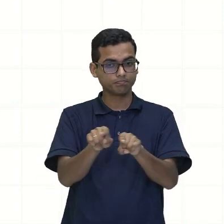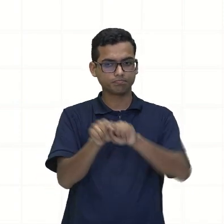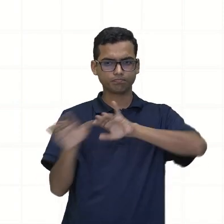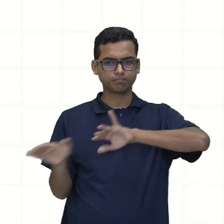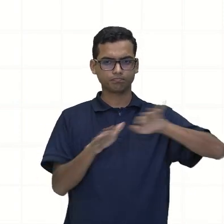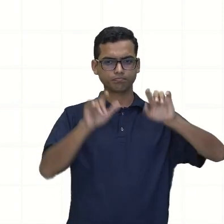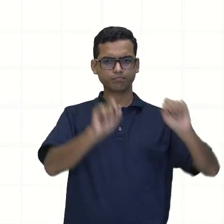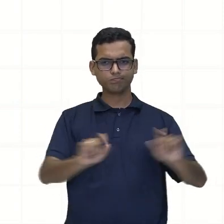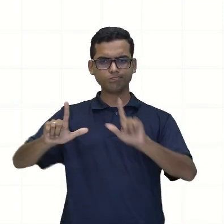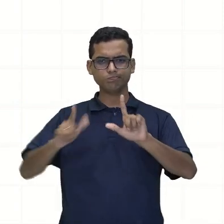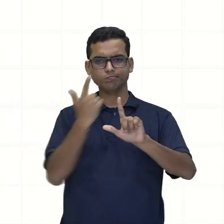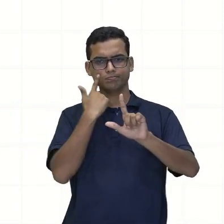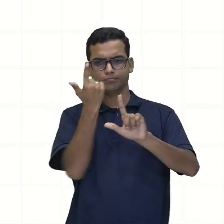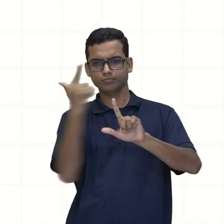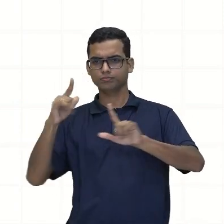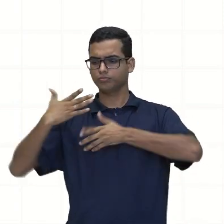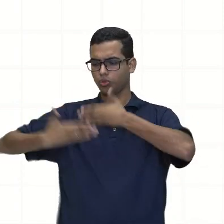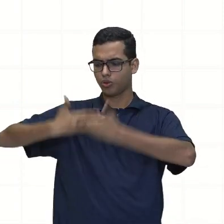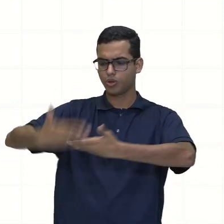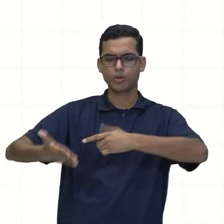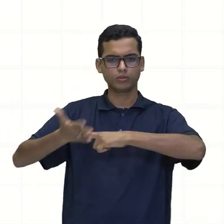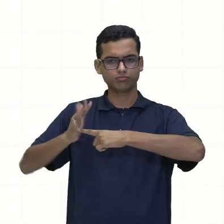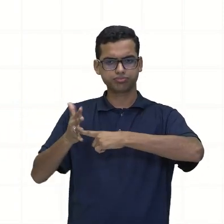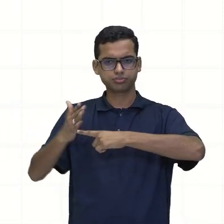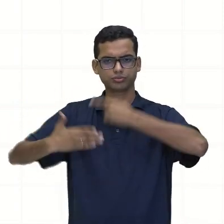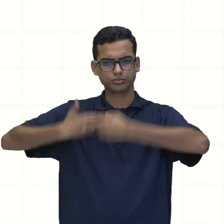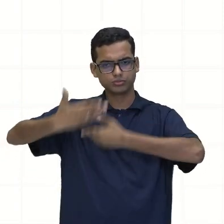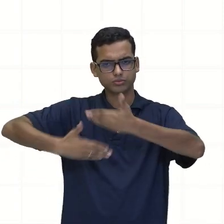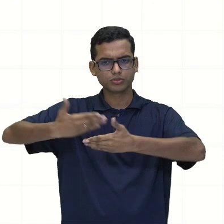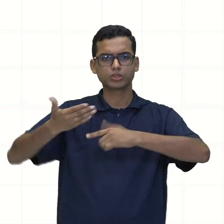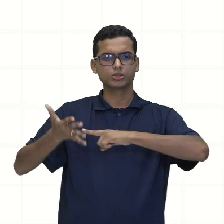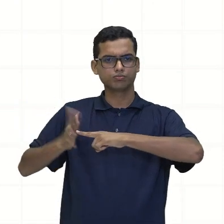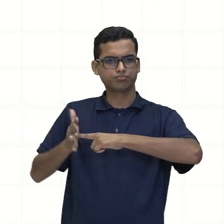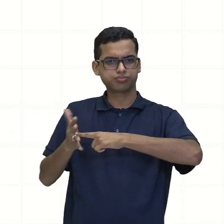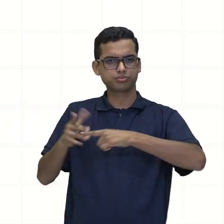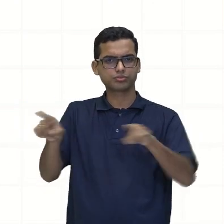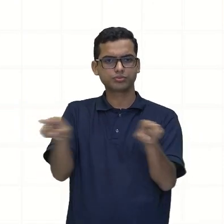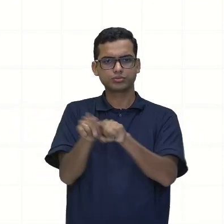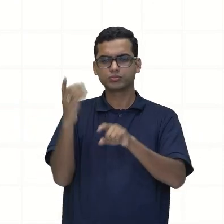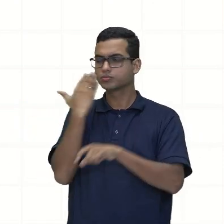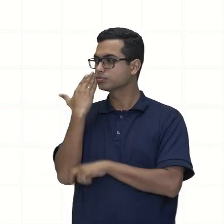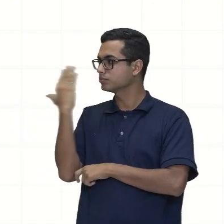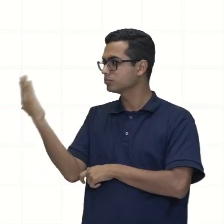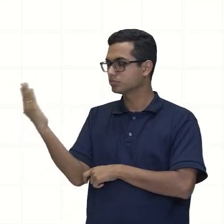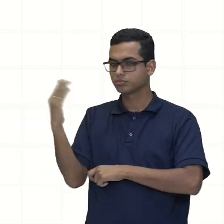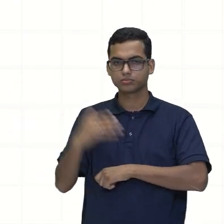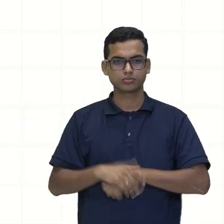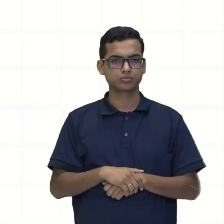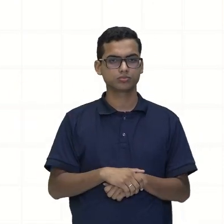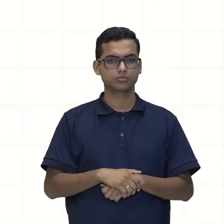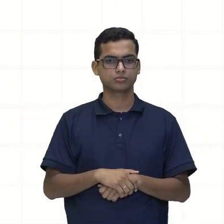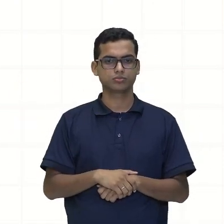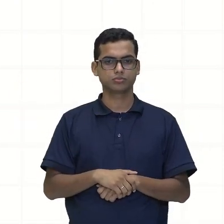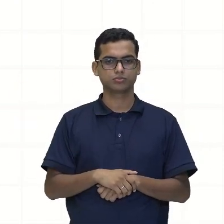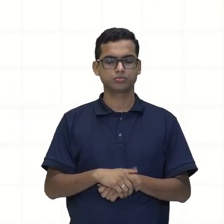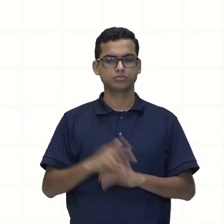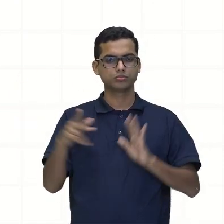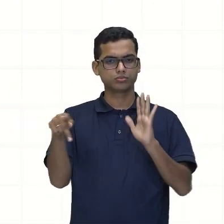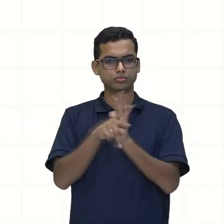né, mecanização, né? E aí a gente traz para vocês um mapa das colheitadeiras do ano